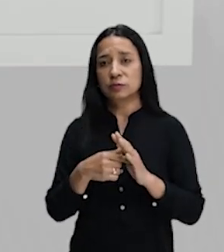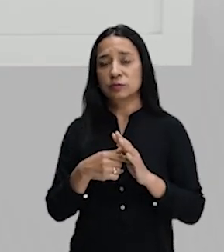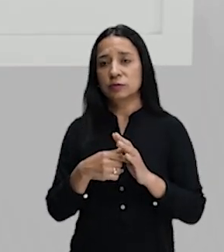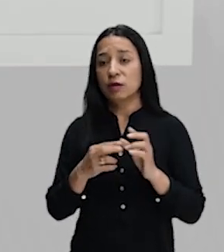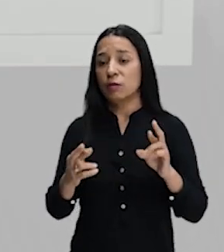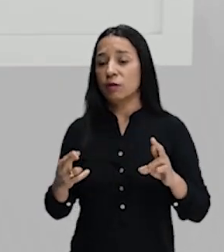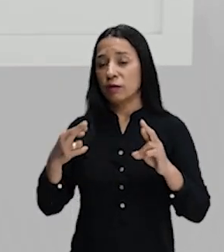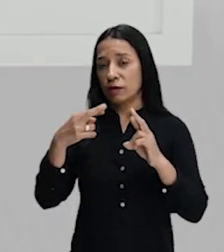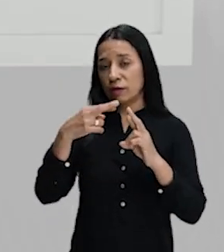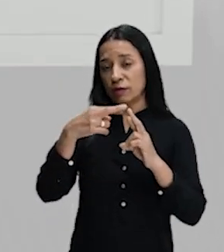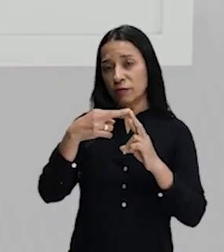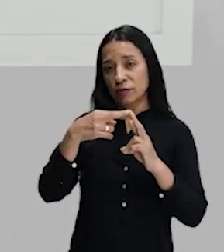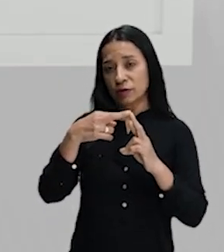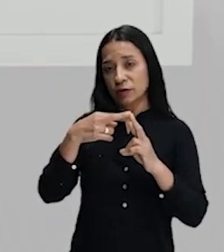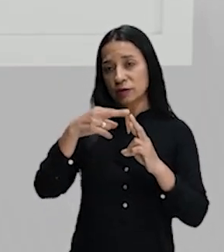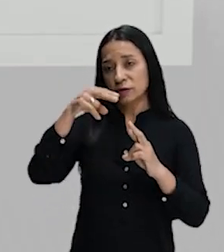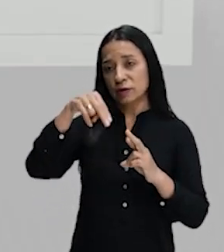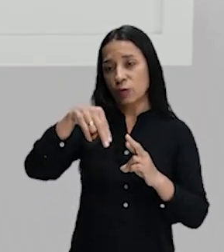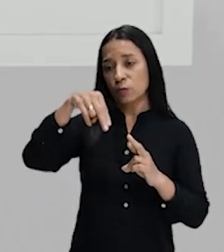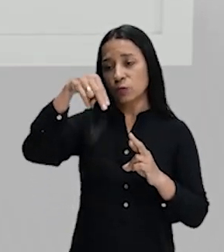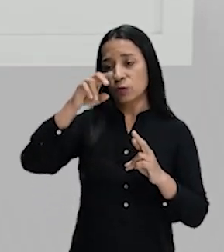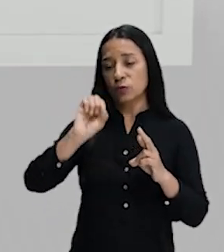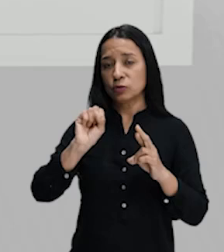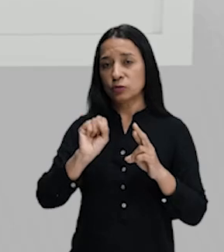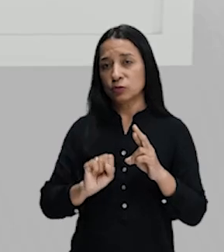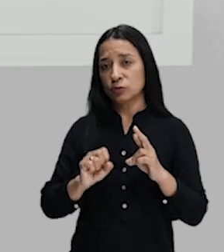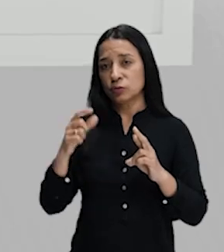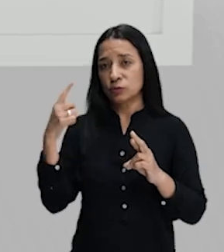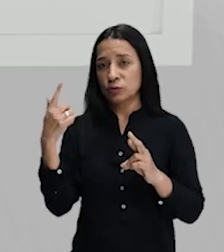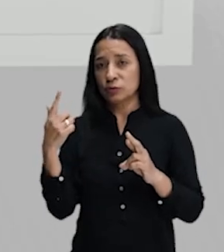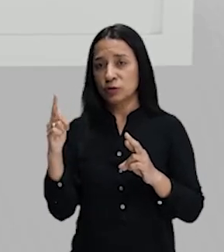Sul geográfico. Certo? Nós iremos falar ainda